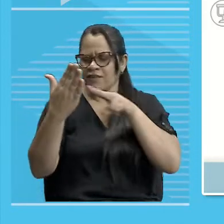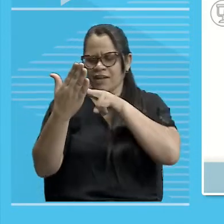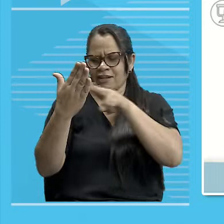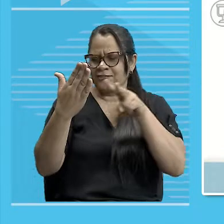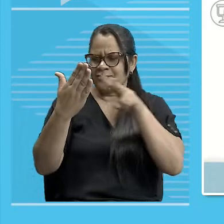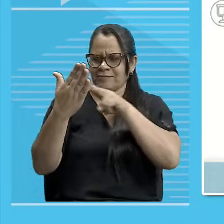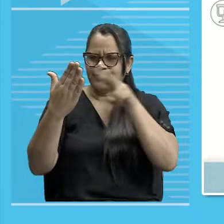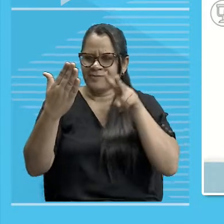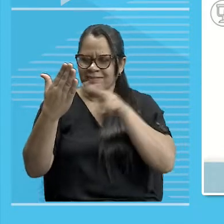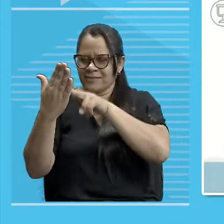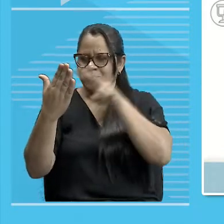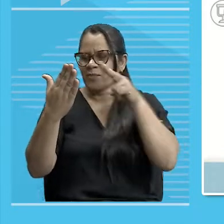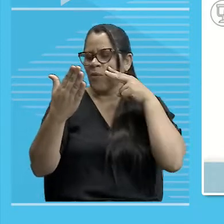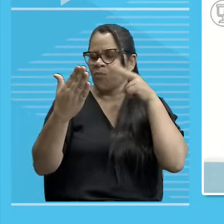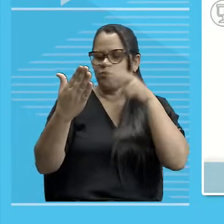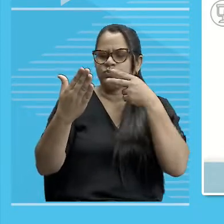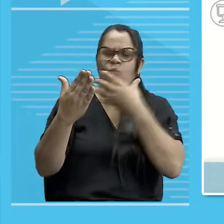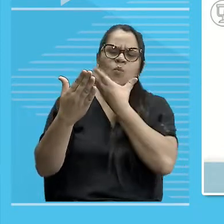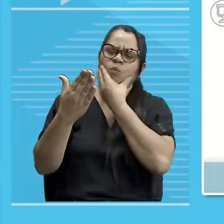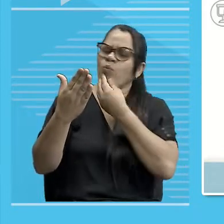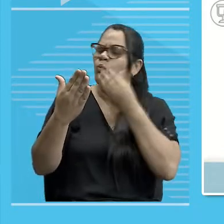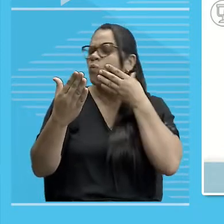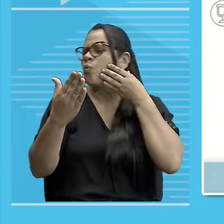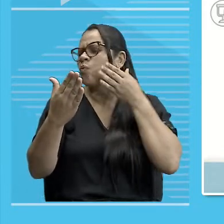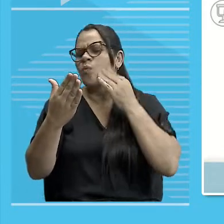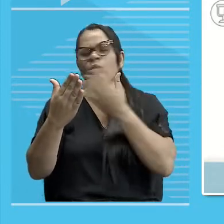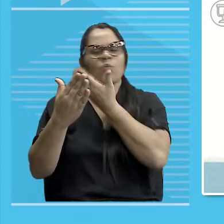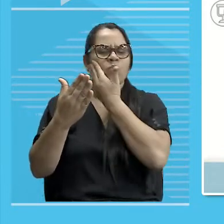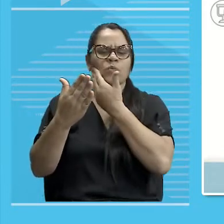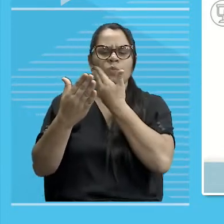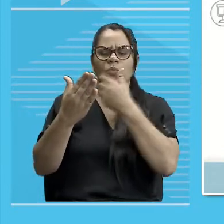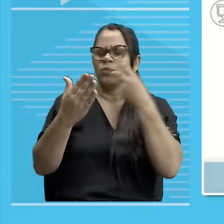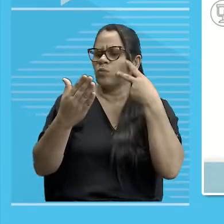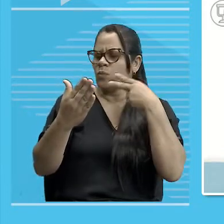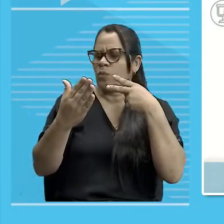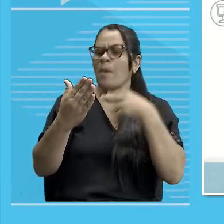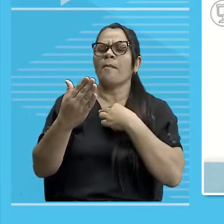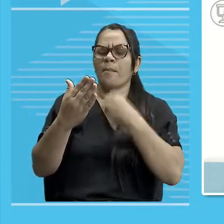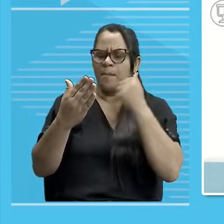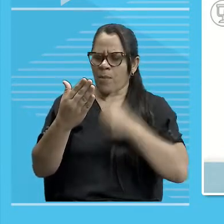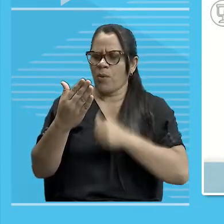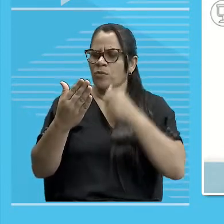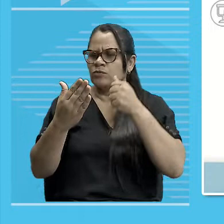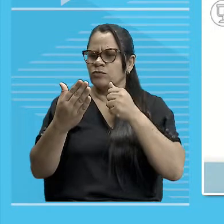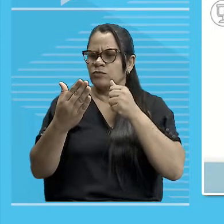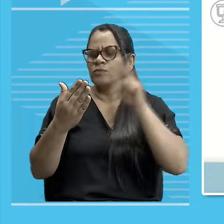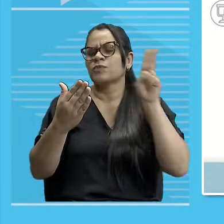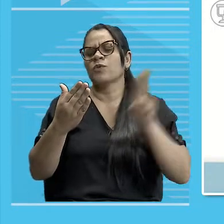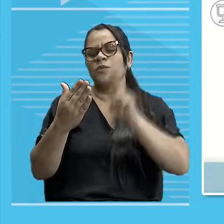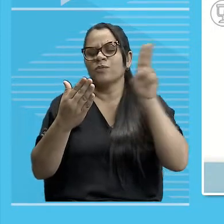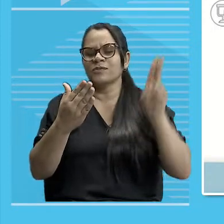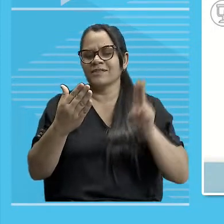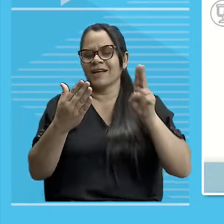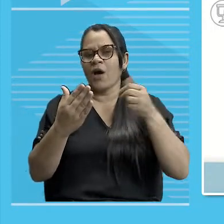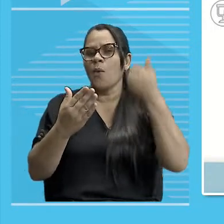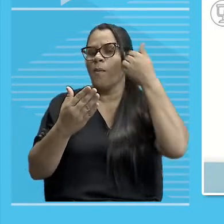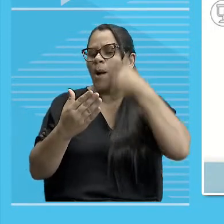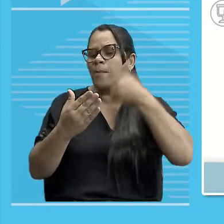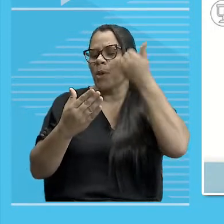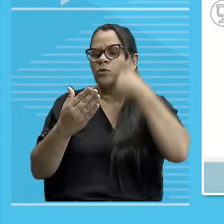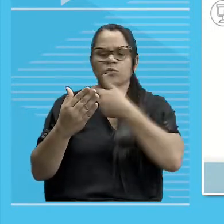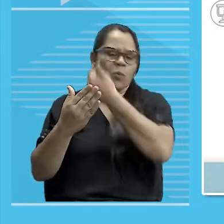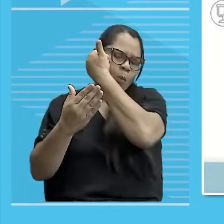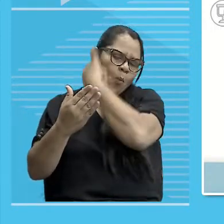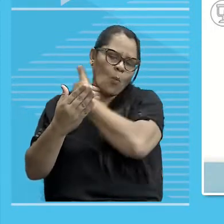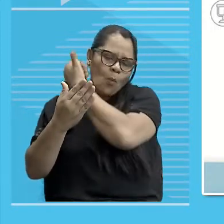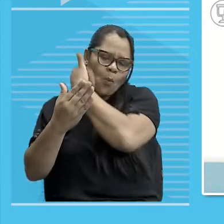tirar, usar a gilete, dá para usar o barbeador? Eu vou já pegar aqui o barbeador do meu pai. Outro dia, o meu filho pegou o meu